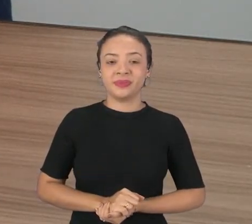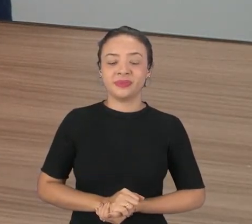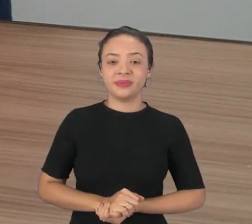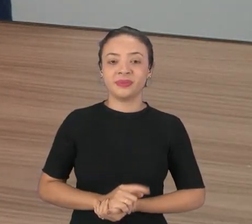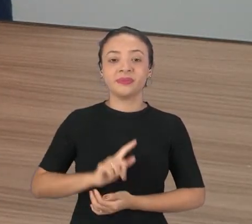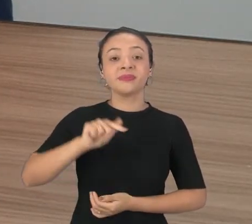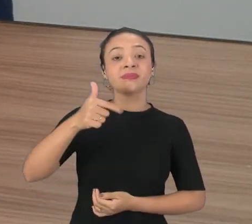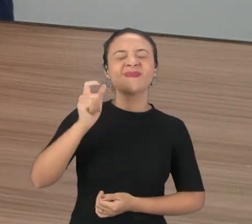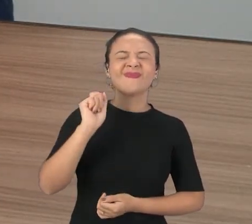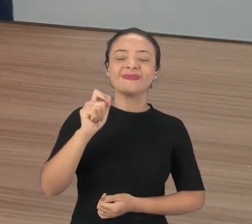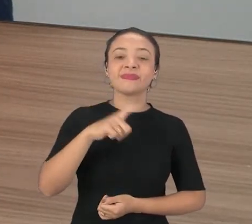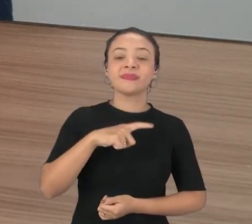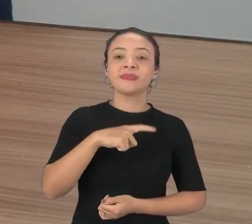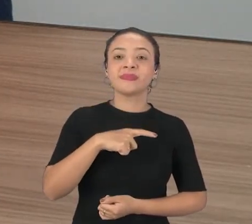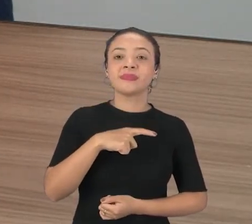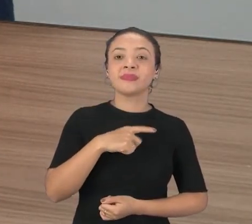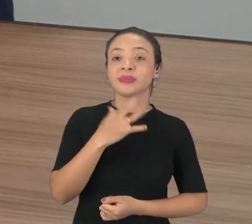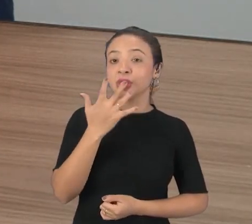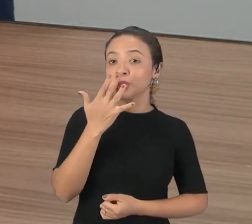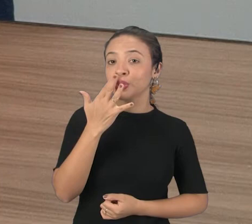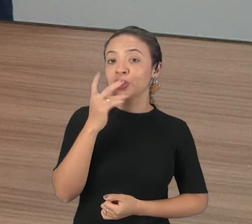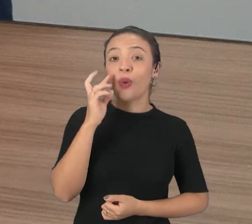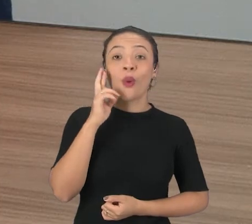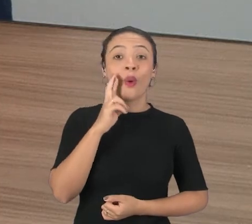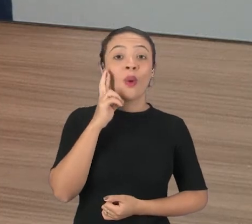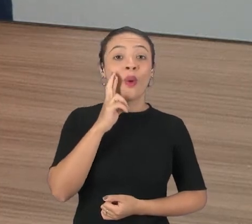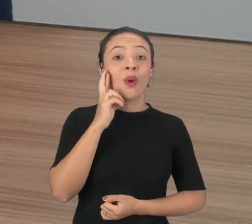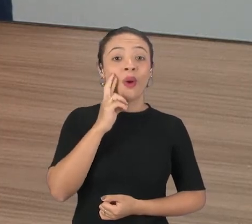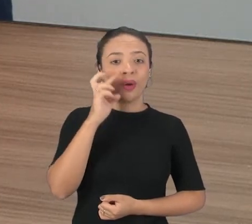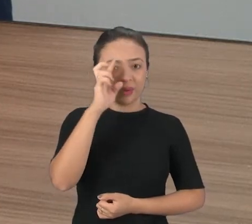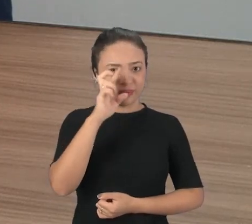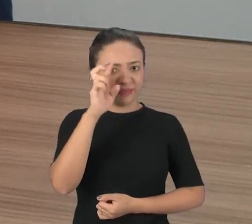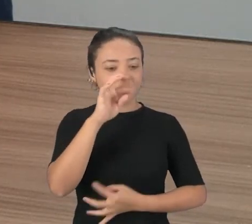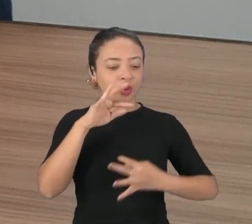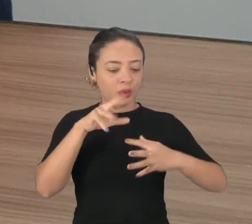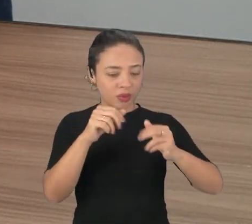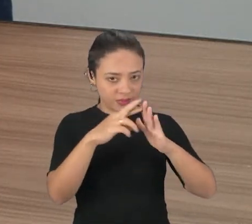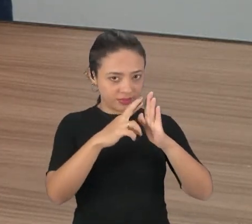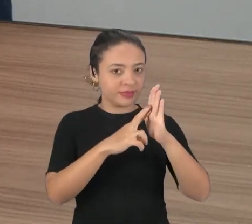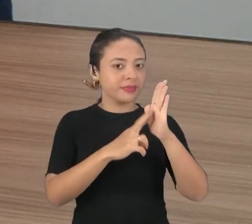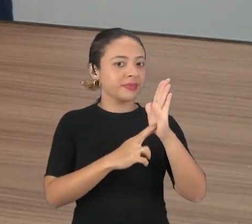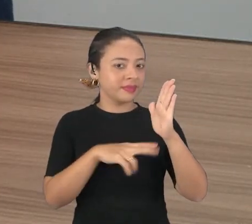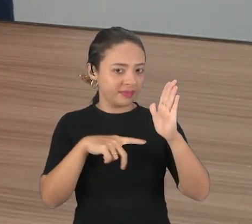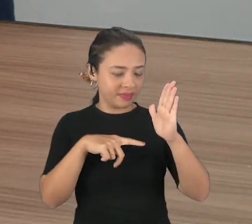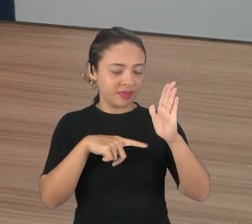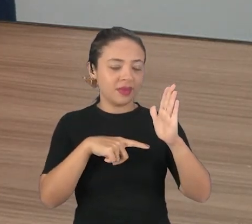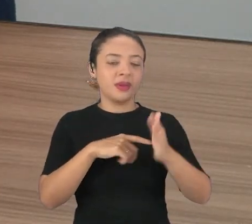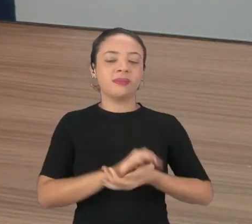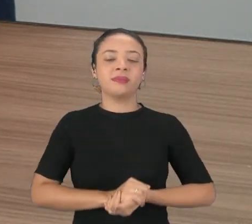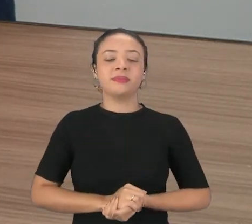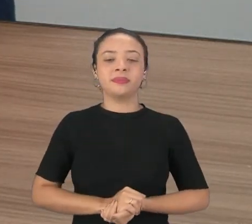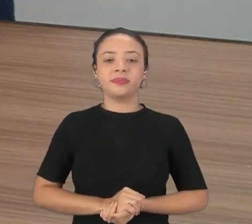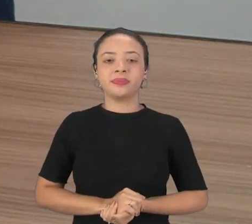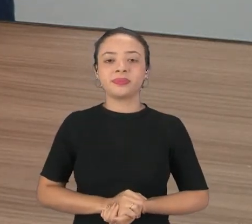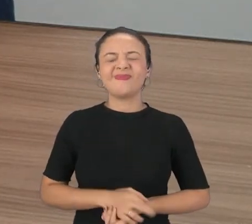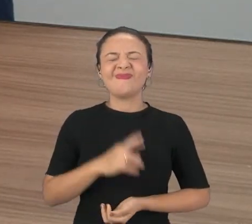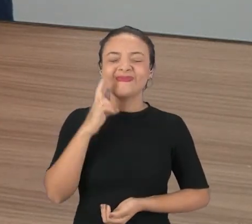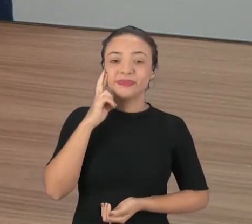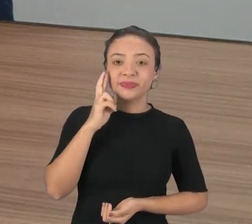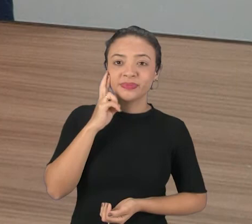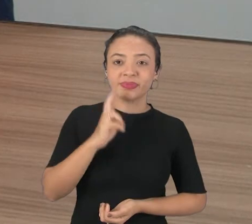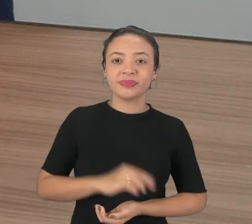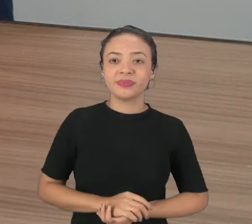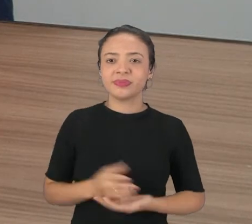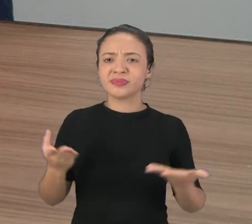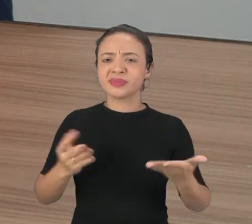depois da Veja é a pulseira na cor rosa observando o nosso padrão certo rosa